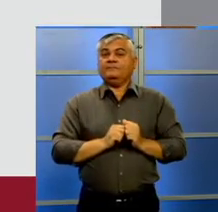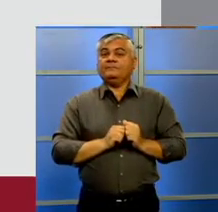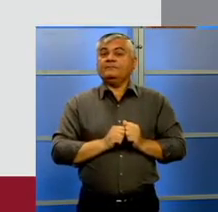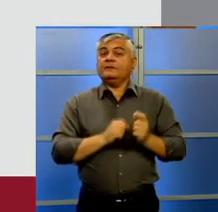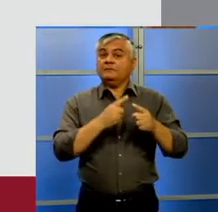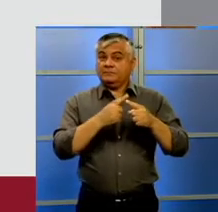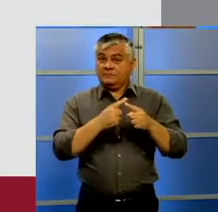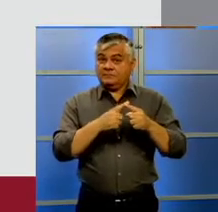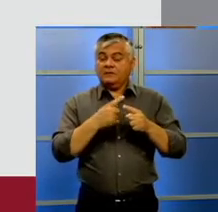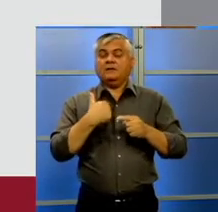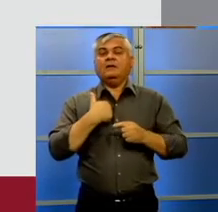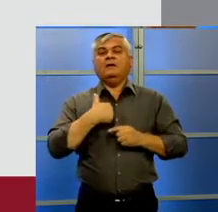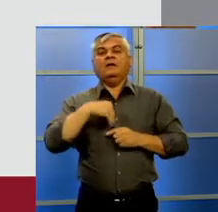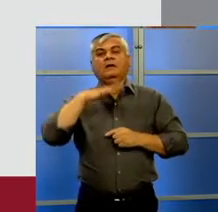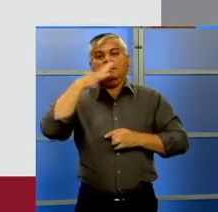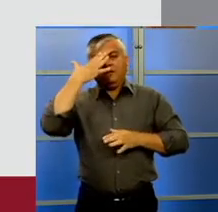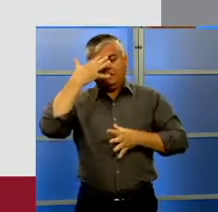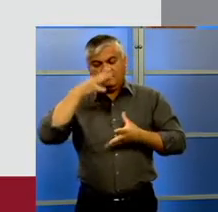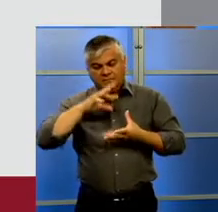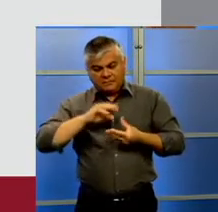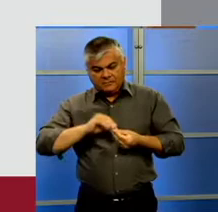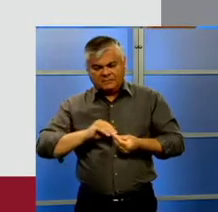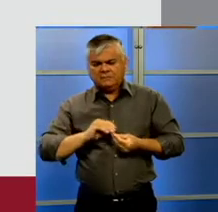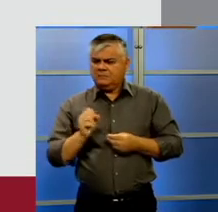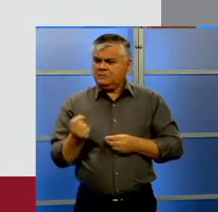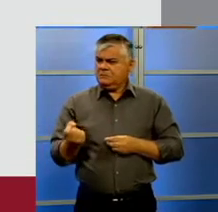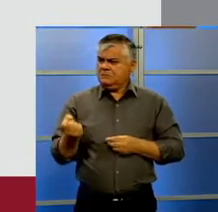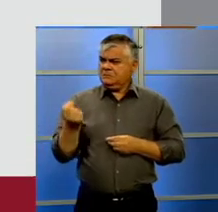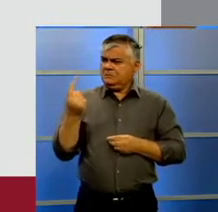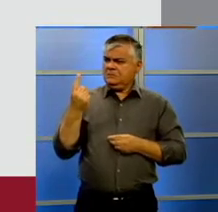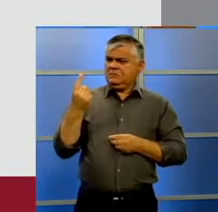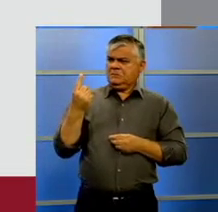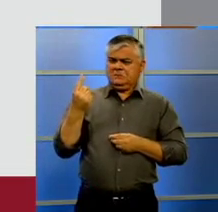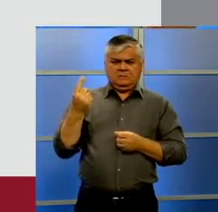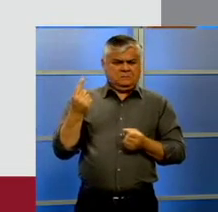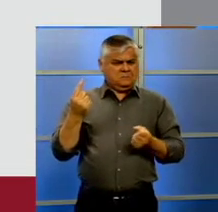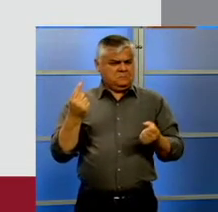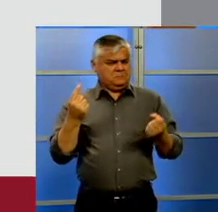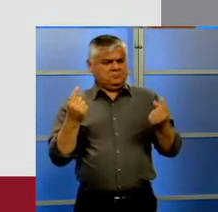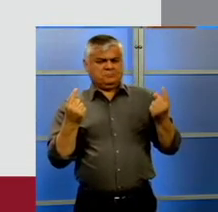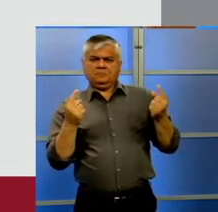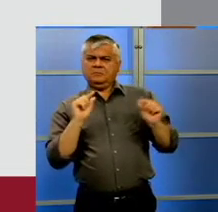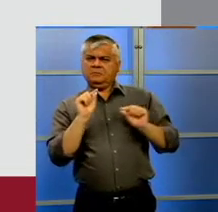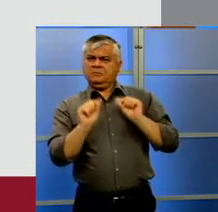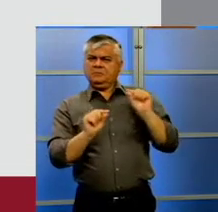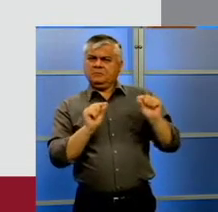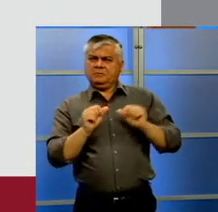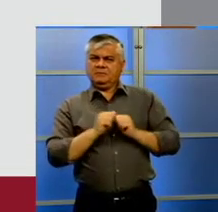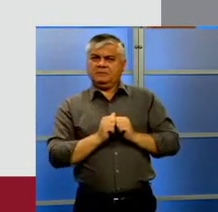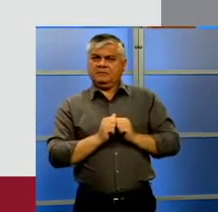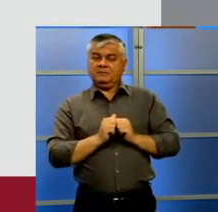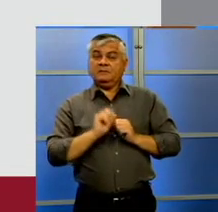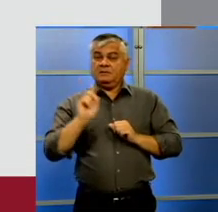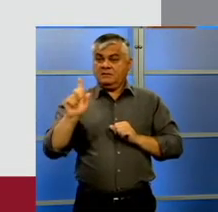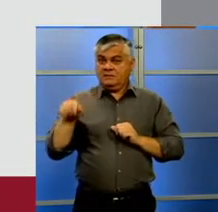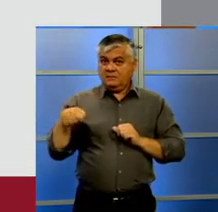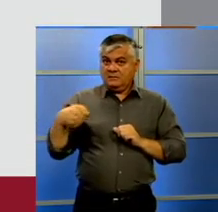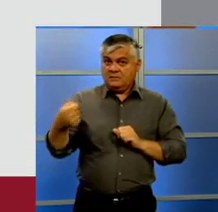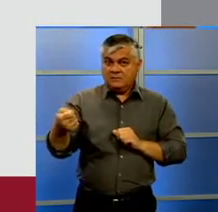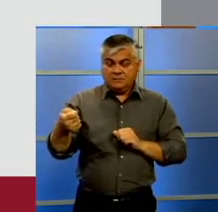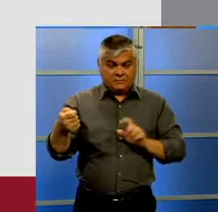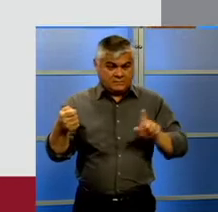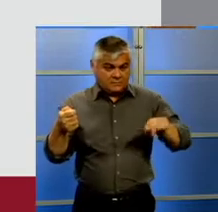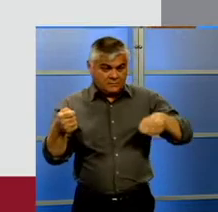sendo entendidos, podem gerar certo estranhamento ao interlocutor. A relação entre o sinal e o significado